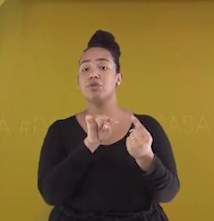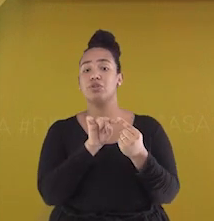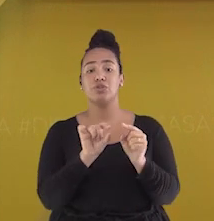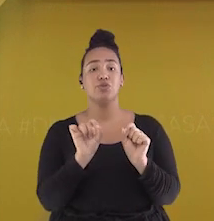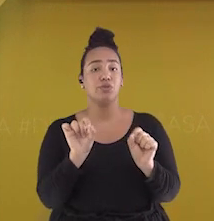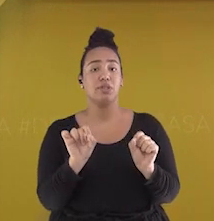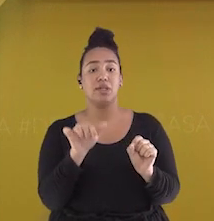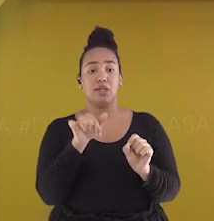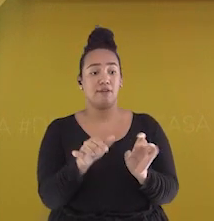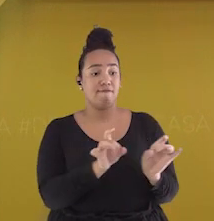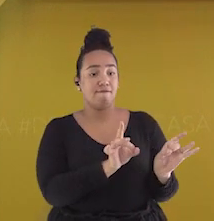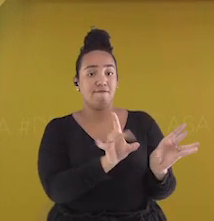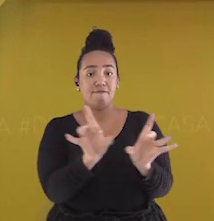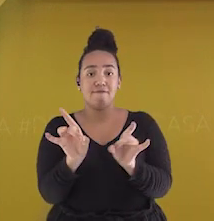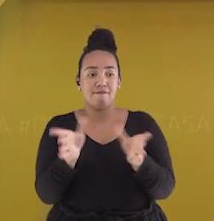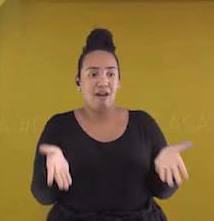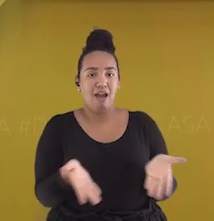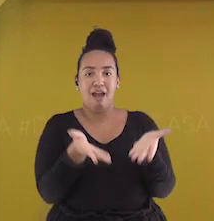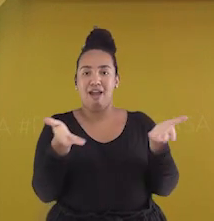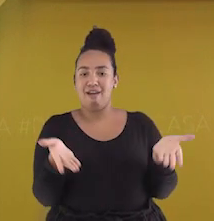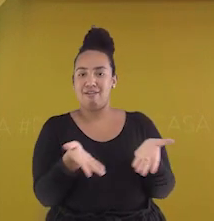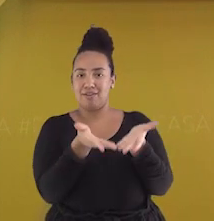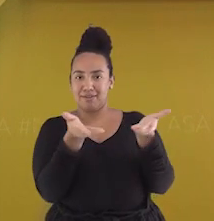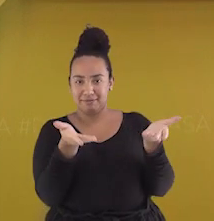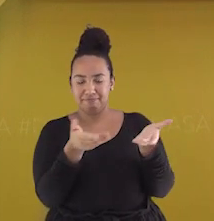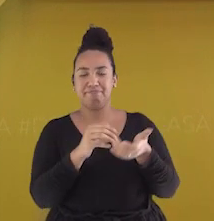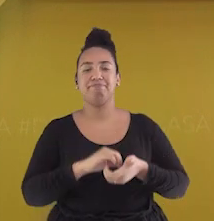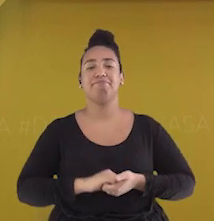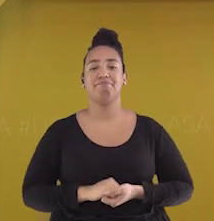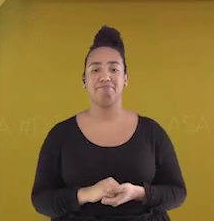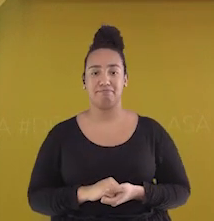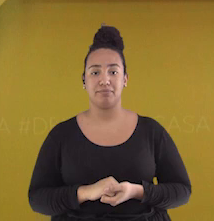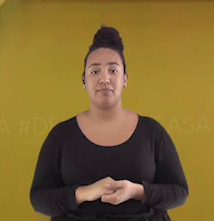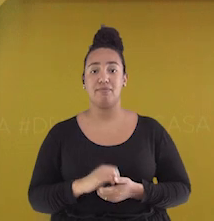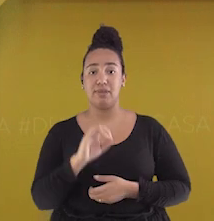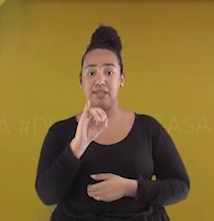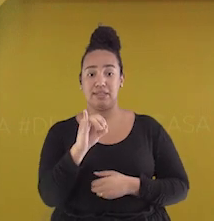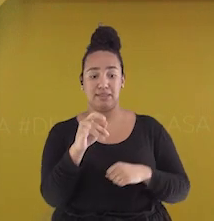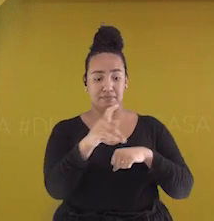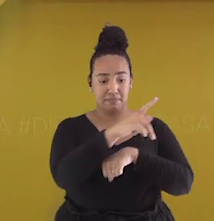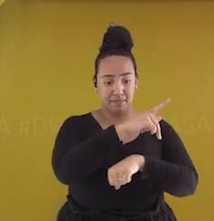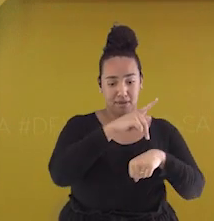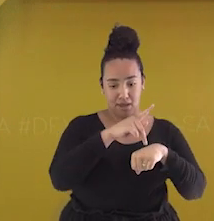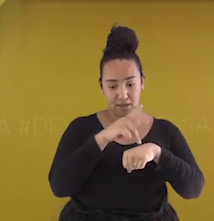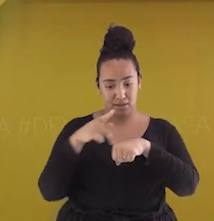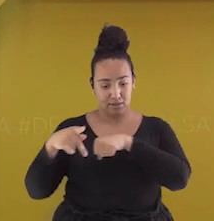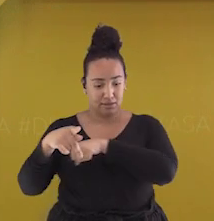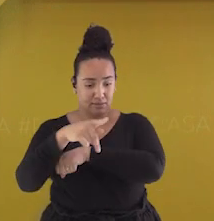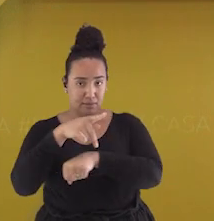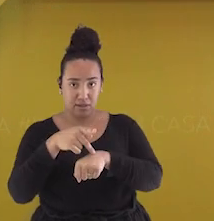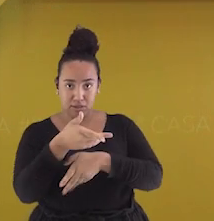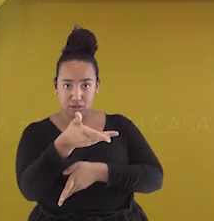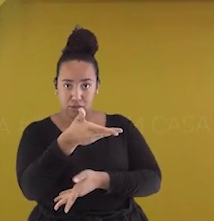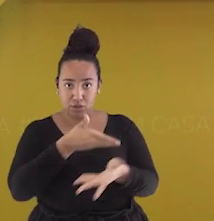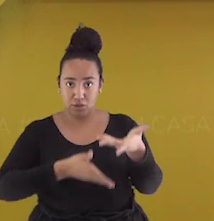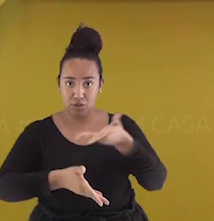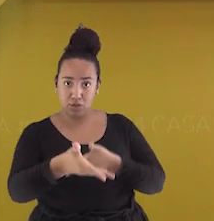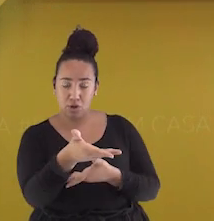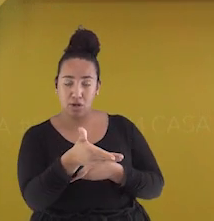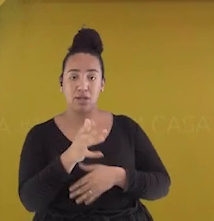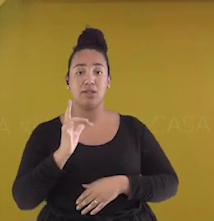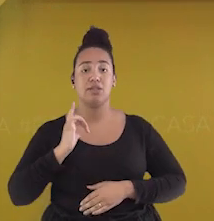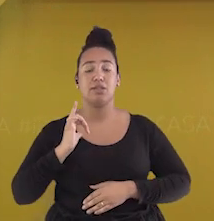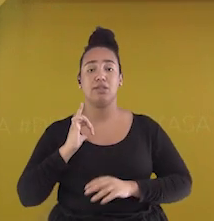e incentivar o livre comércio. Quando existe a troca entre um país e outro, são usadas